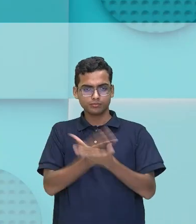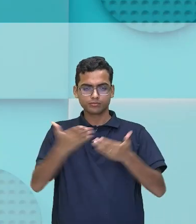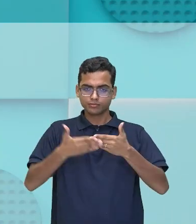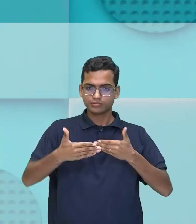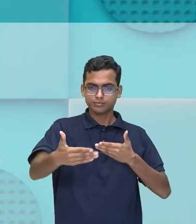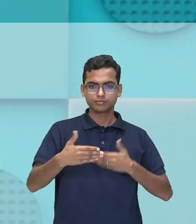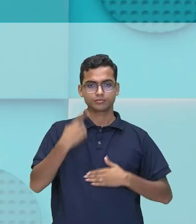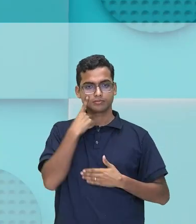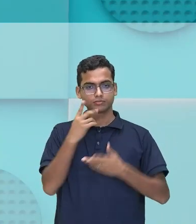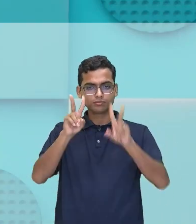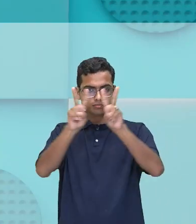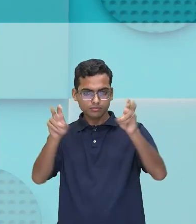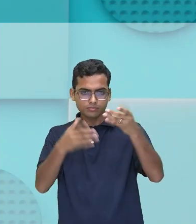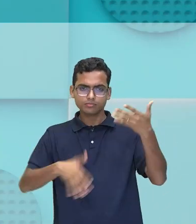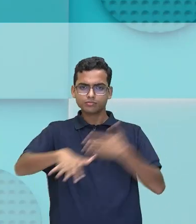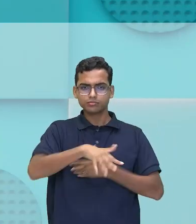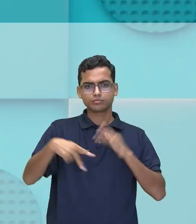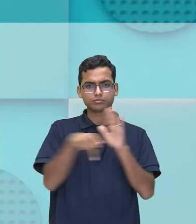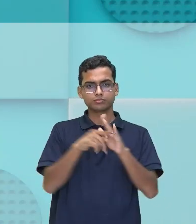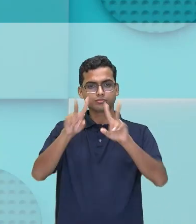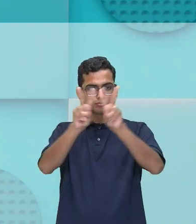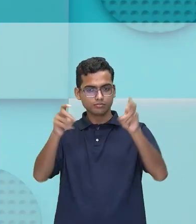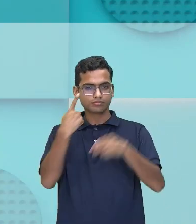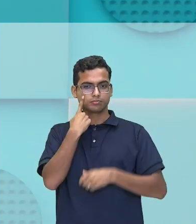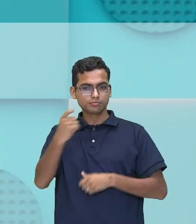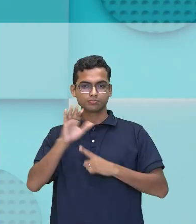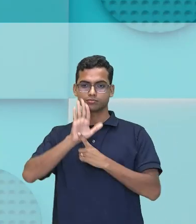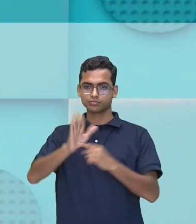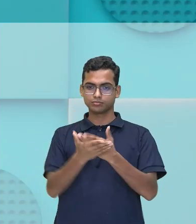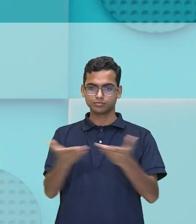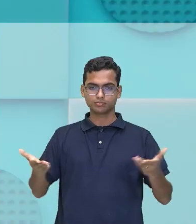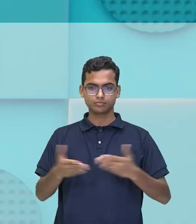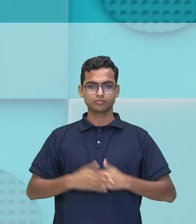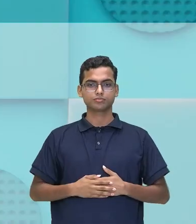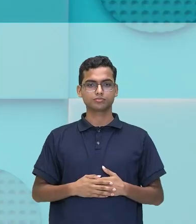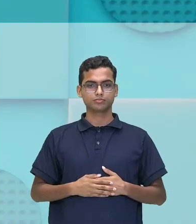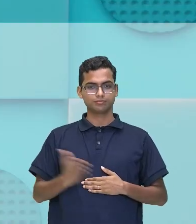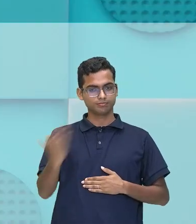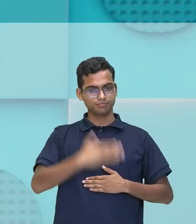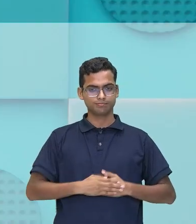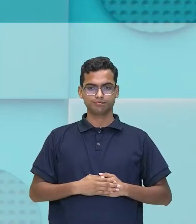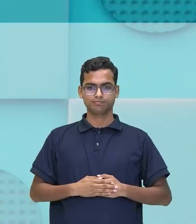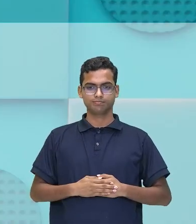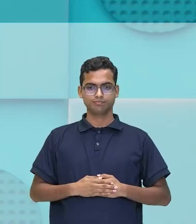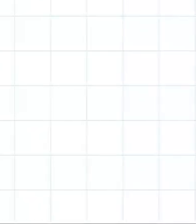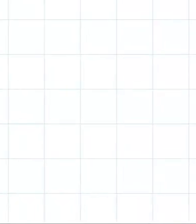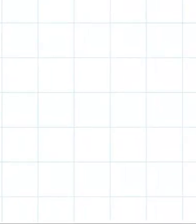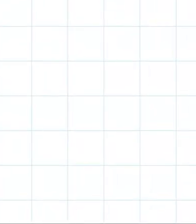vamos abordar aí um pouco mais sobre esse assunto que eu acabei de citar para vocês. Vamos de aula.